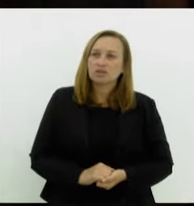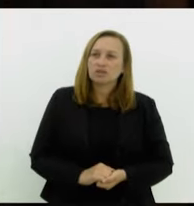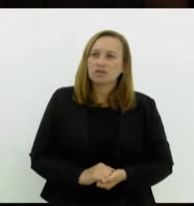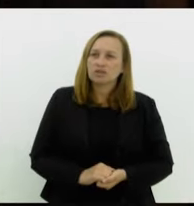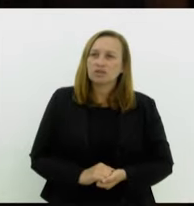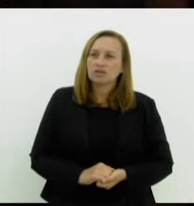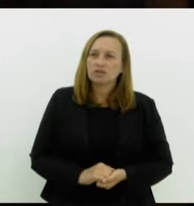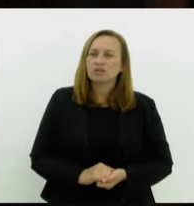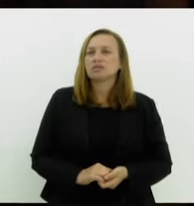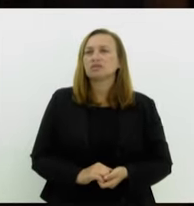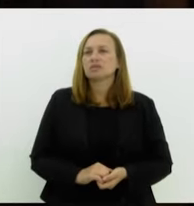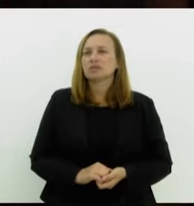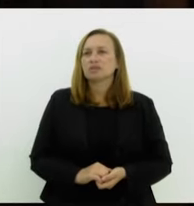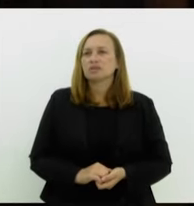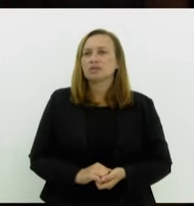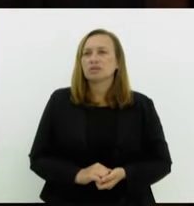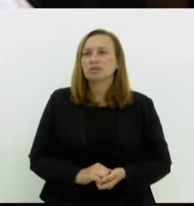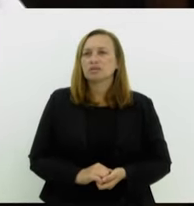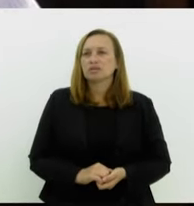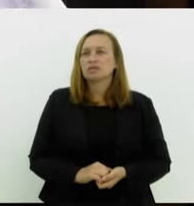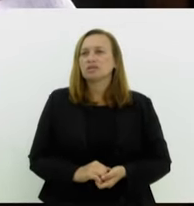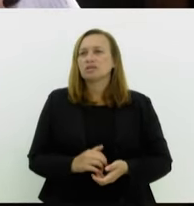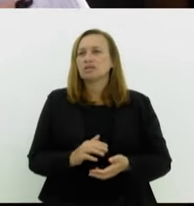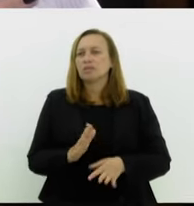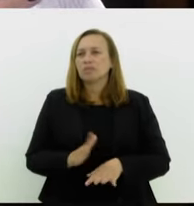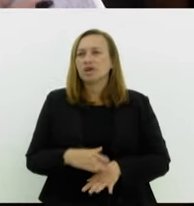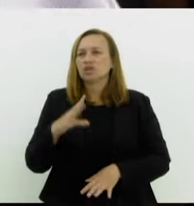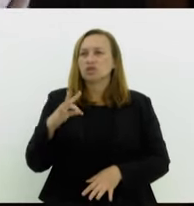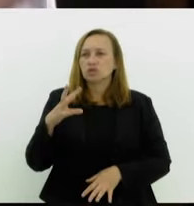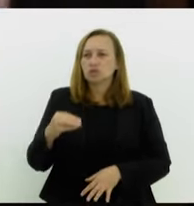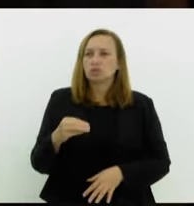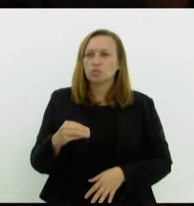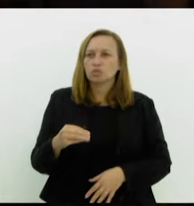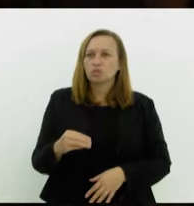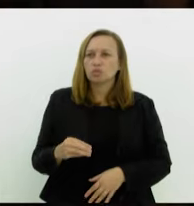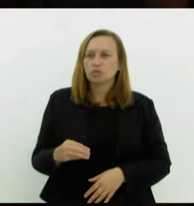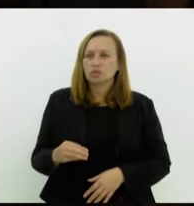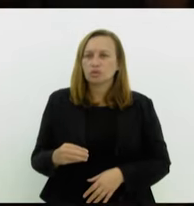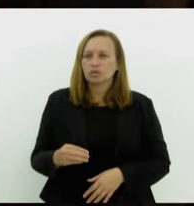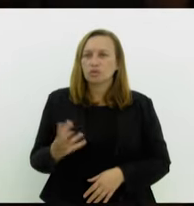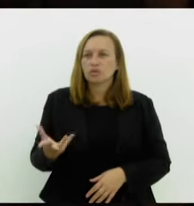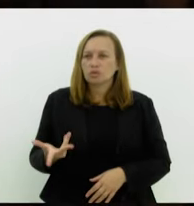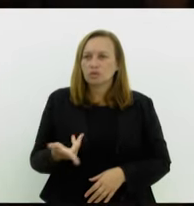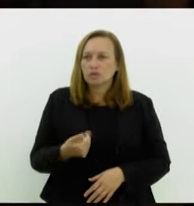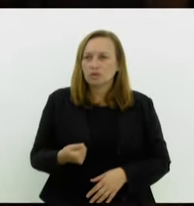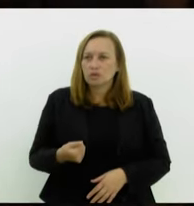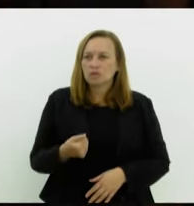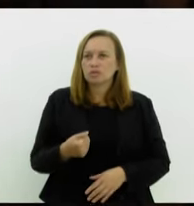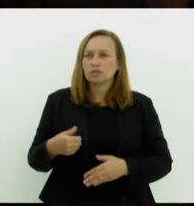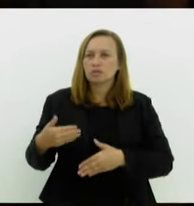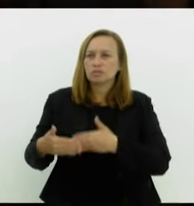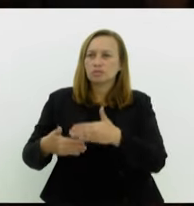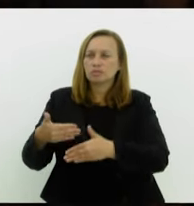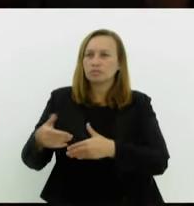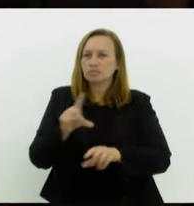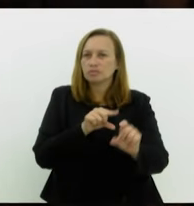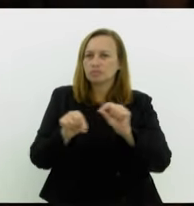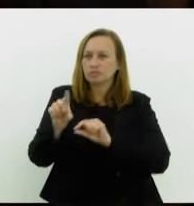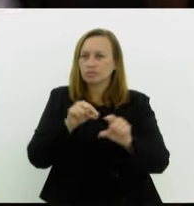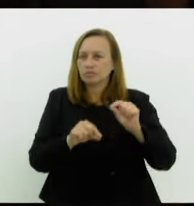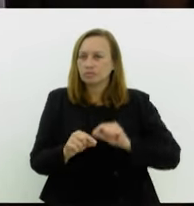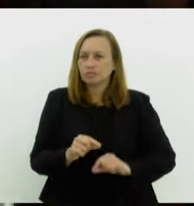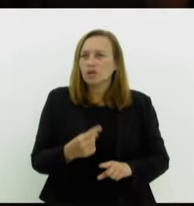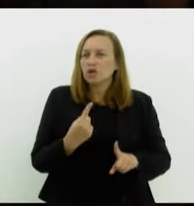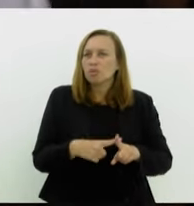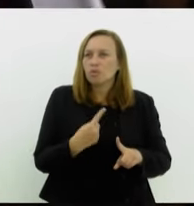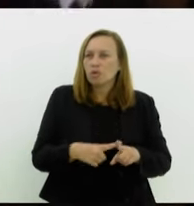é também mas muito mais do que isso é uma questão de qualidade do processo decisório por